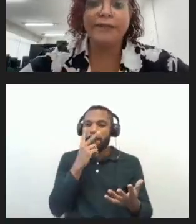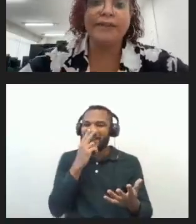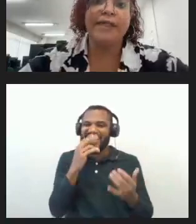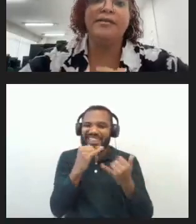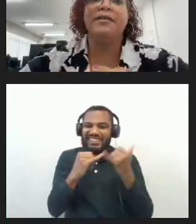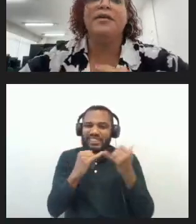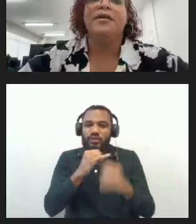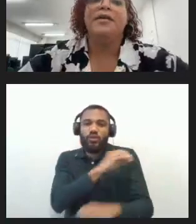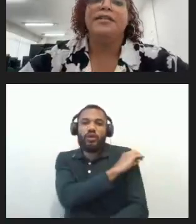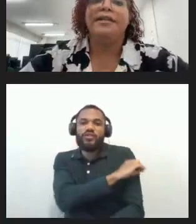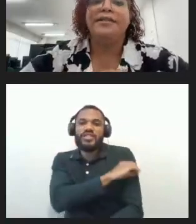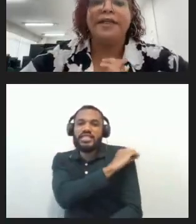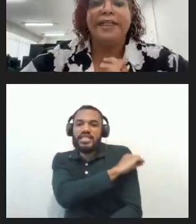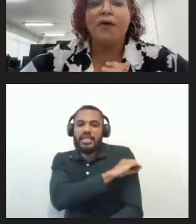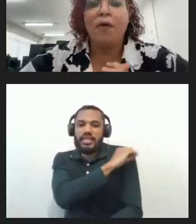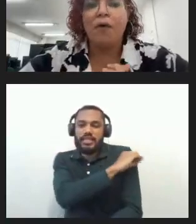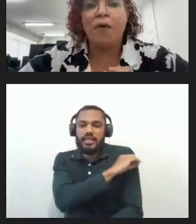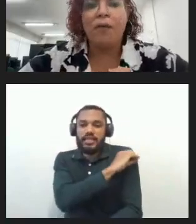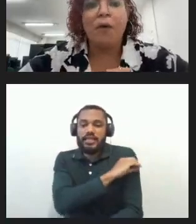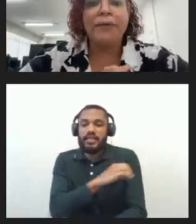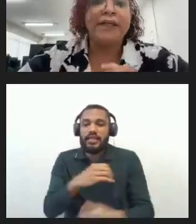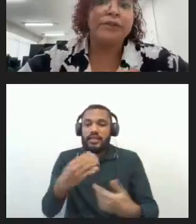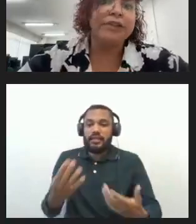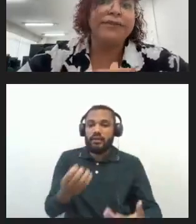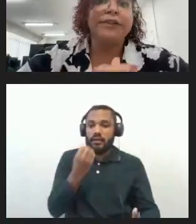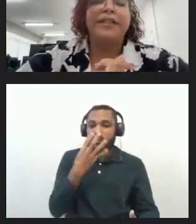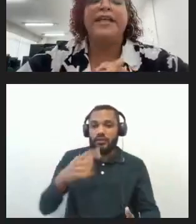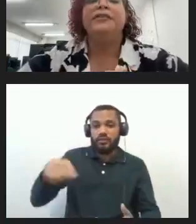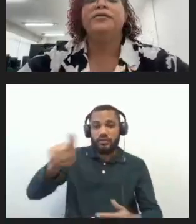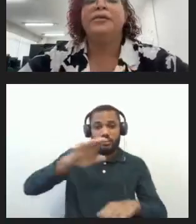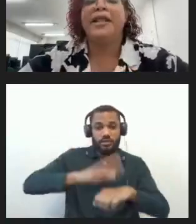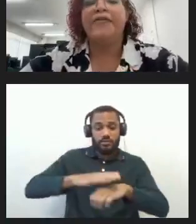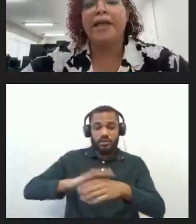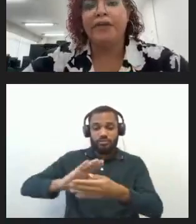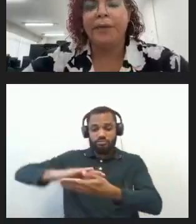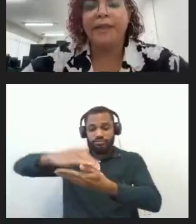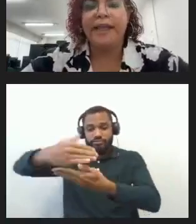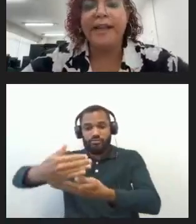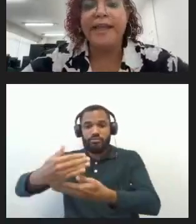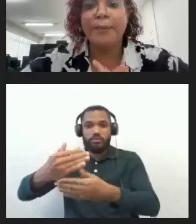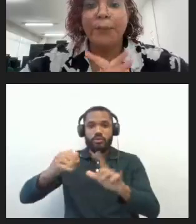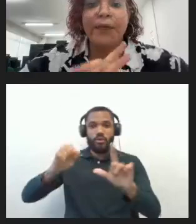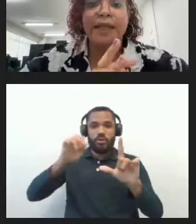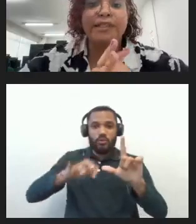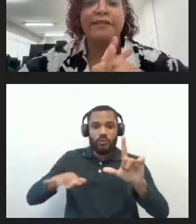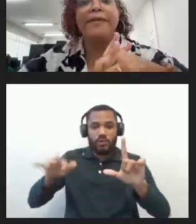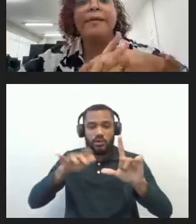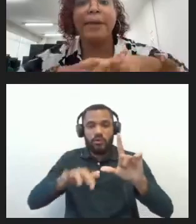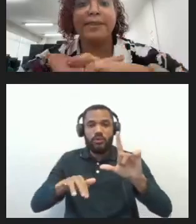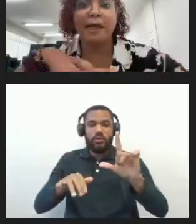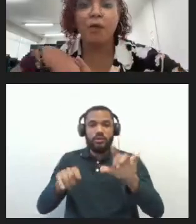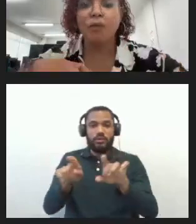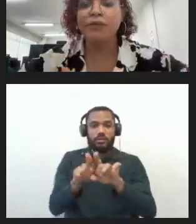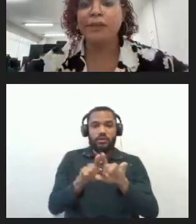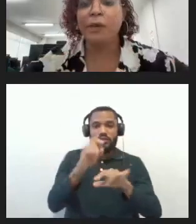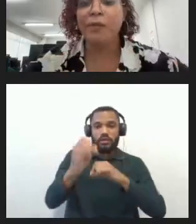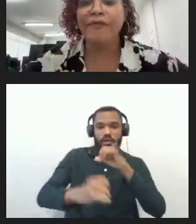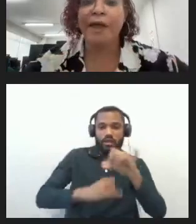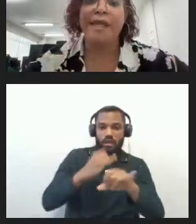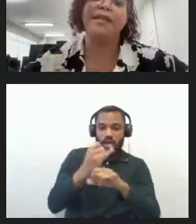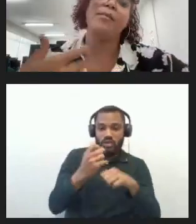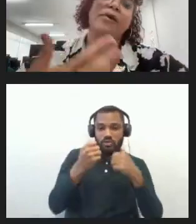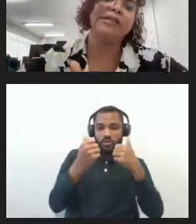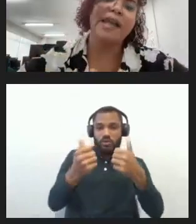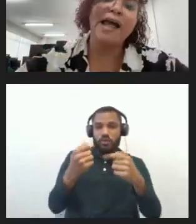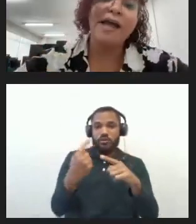a ideia é que vocês estejam aí com o computador de vocês, com o navegador para a internet, porque a gente vai passar